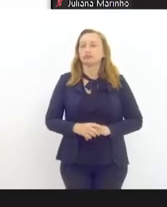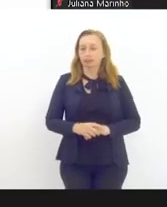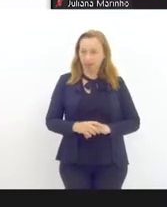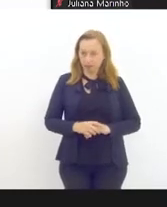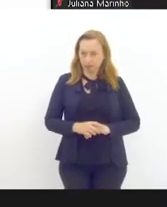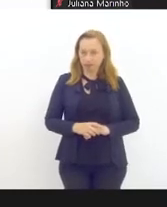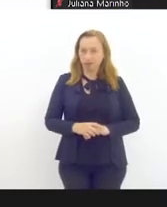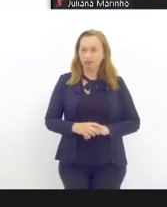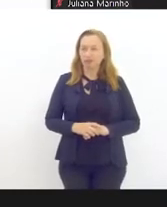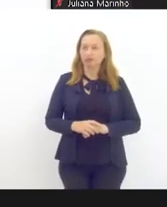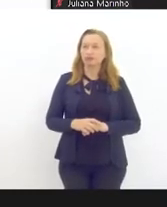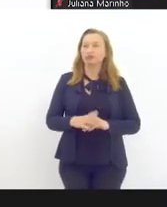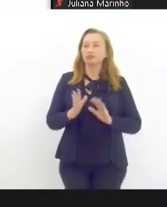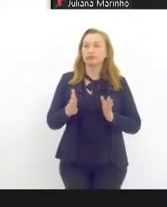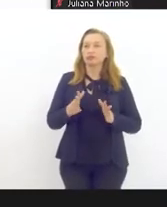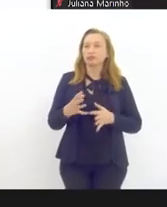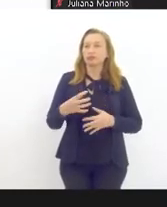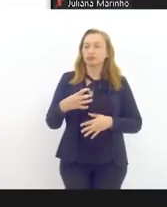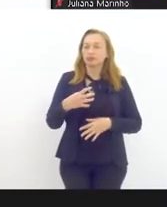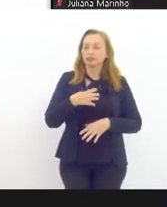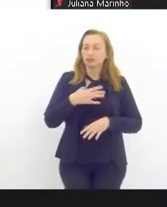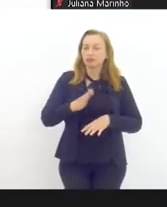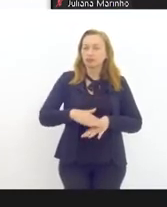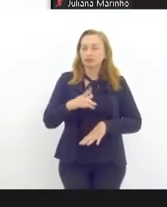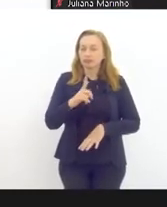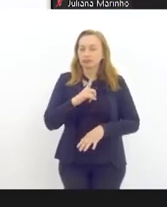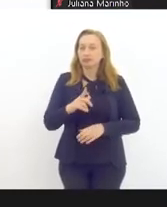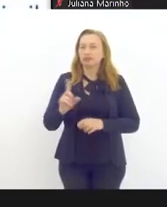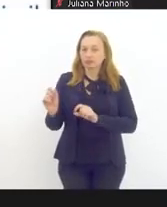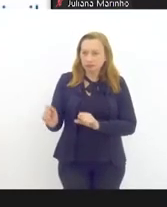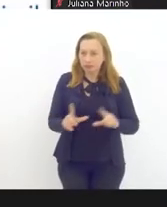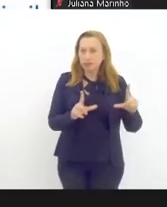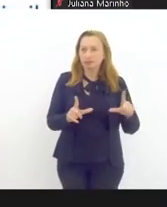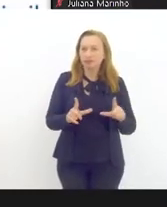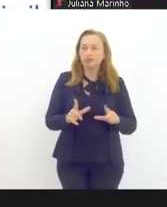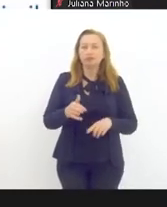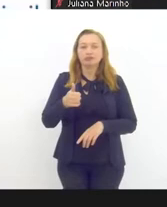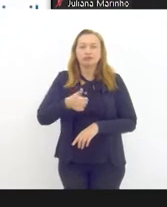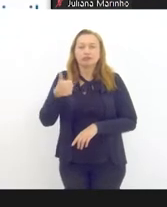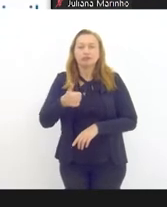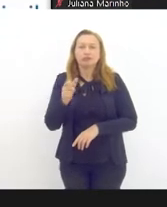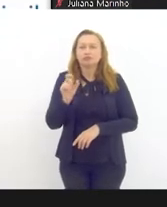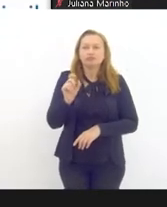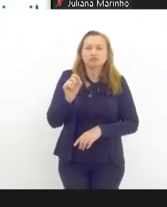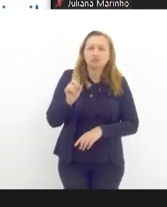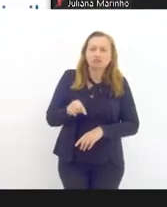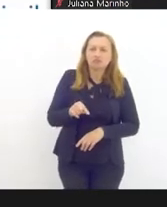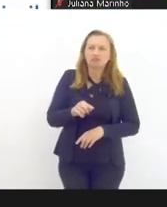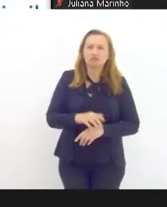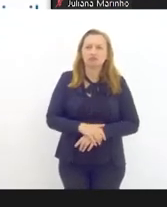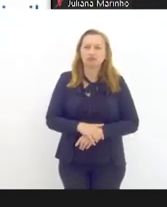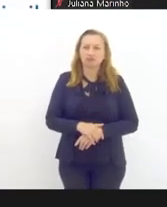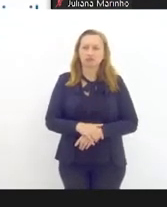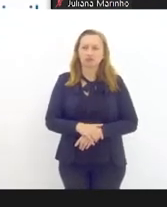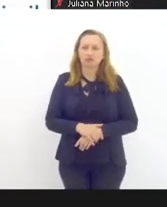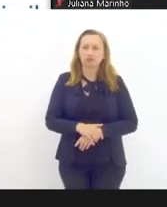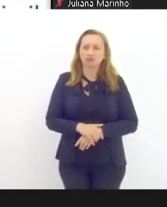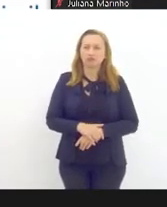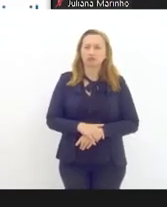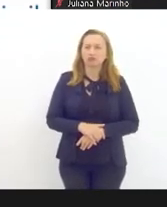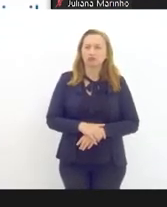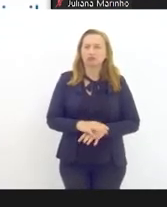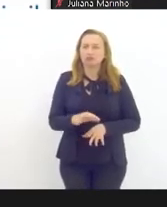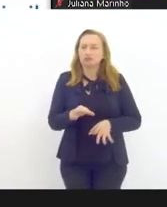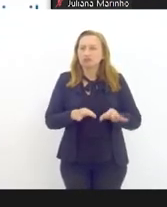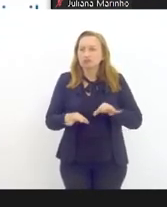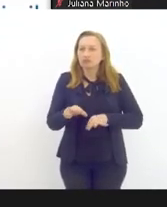abrindo ela, que aí vai fazer mais sentido, pode passar rapidinho, olhando primeiro o que é esse porte, que é a fórmula do porte do município, e aí